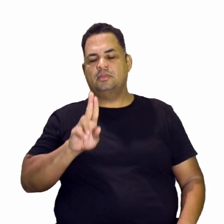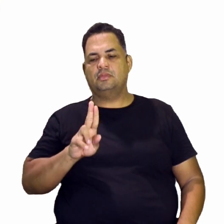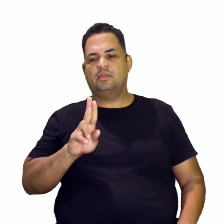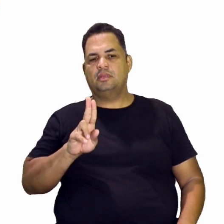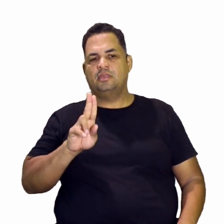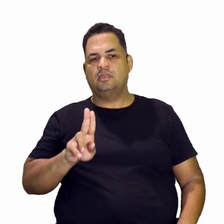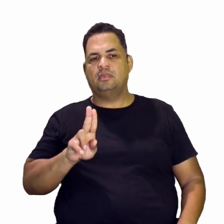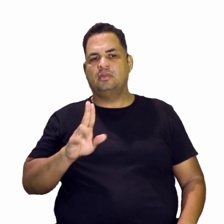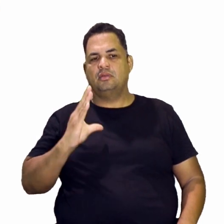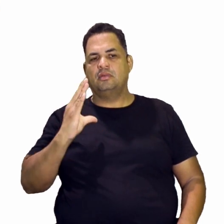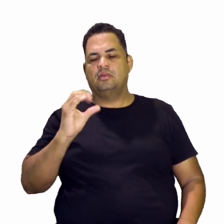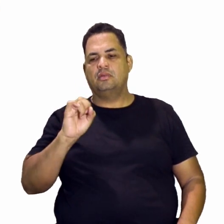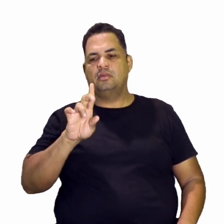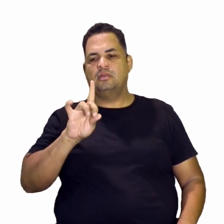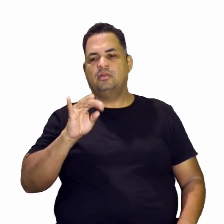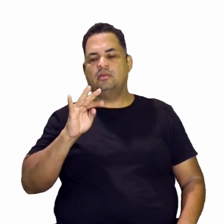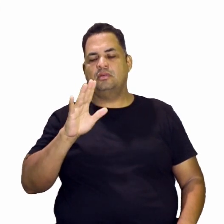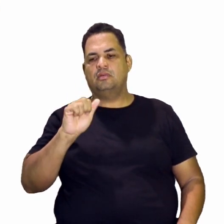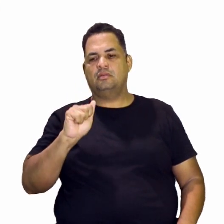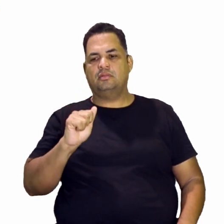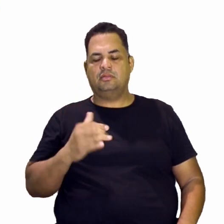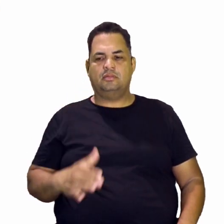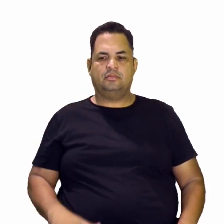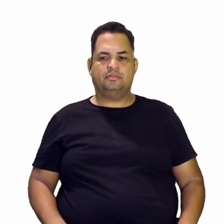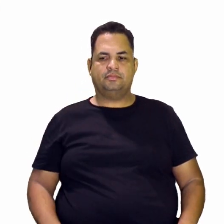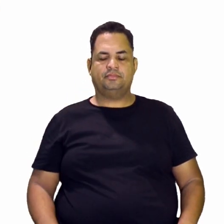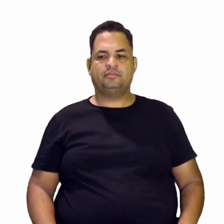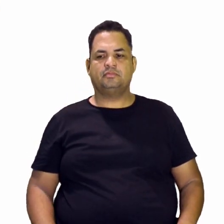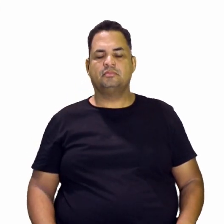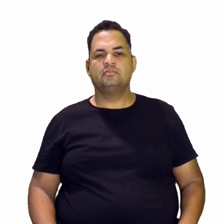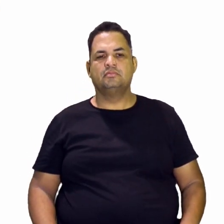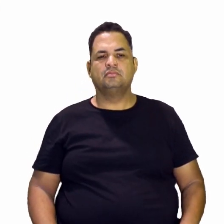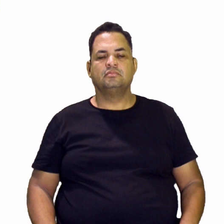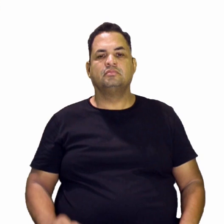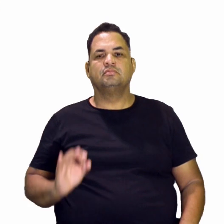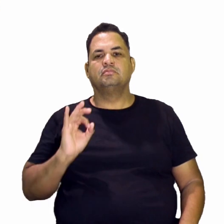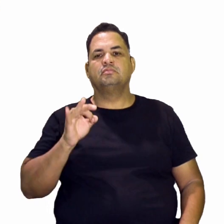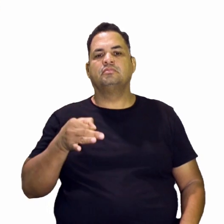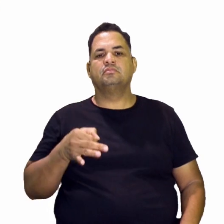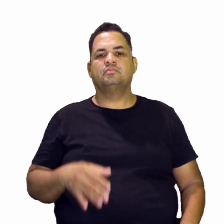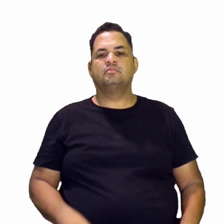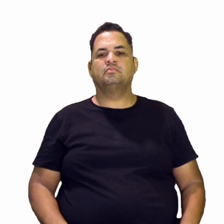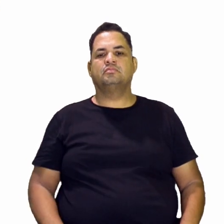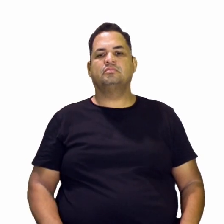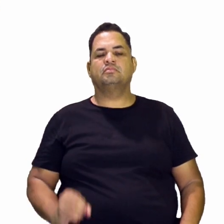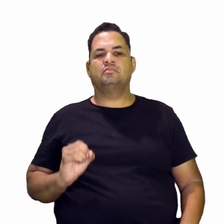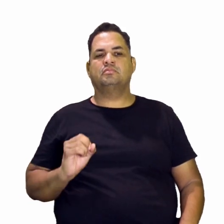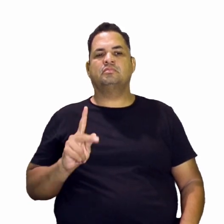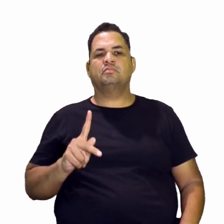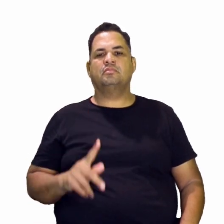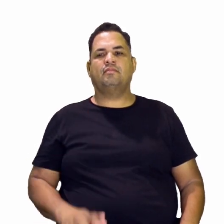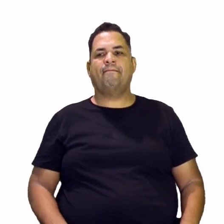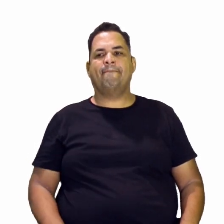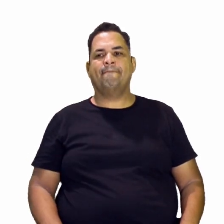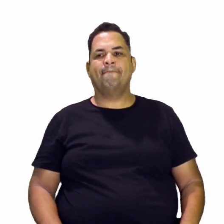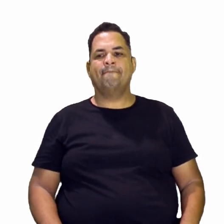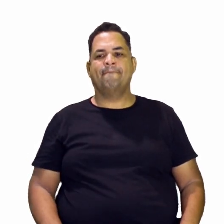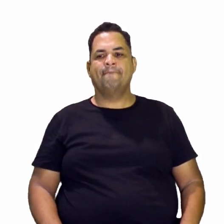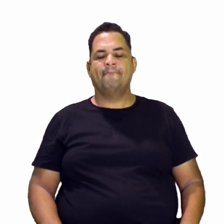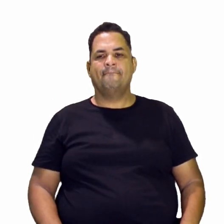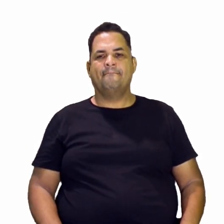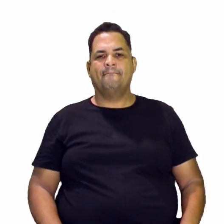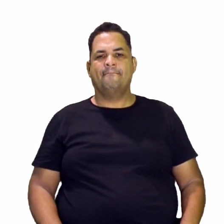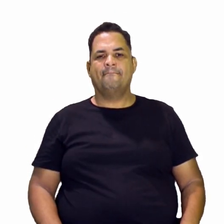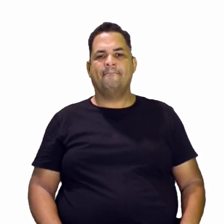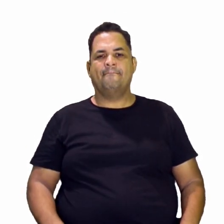Eucariota. Célula eucariota, portanto, são organismos eucariontes. Certinho? Ok, vamos embora. E